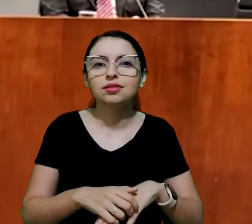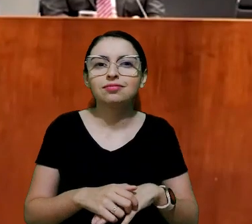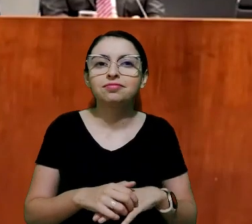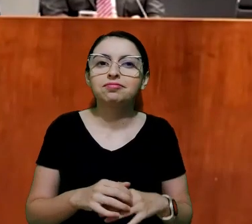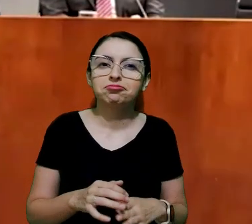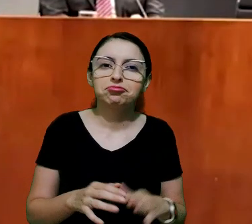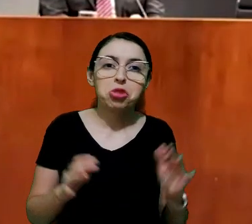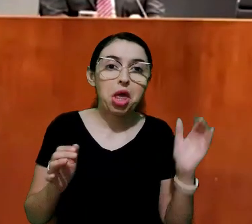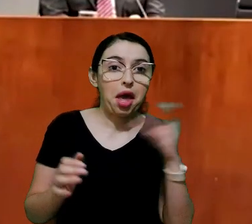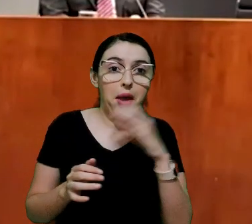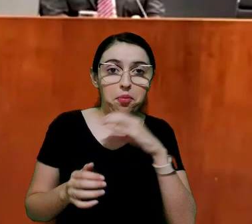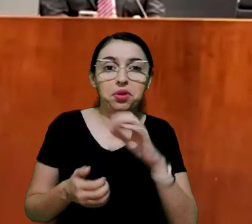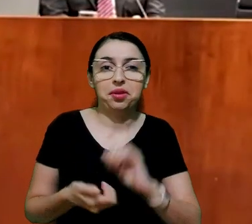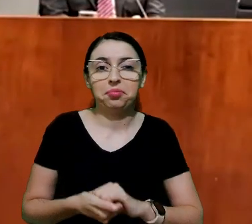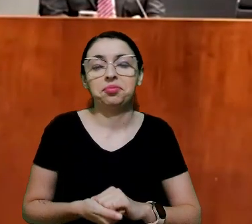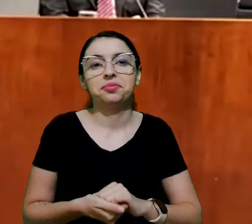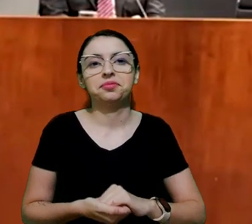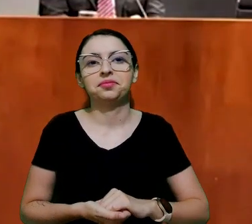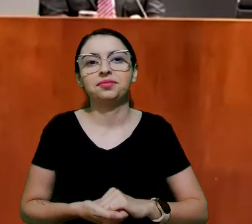também. Então,